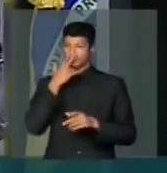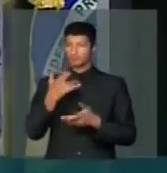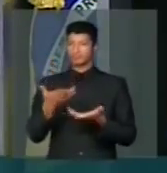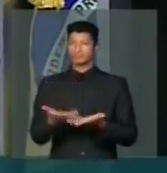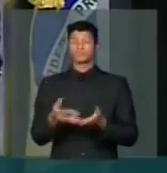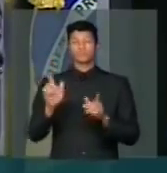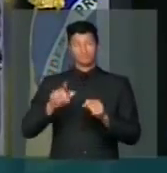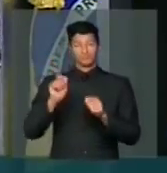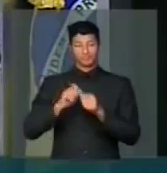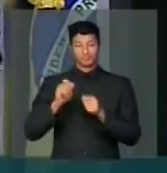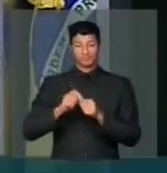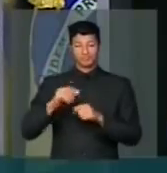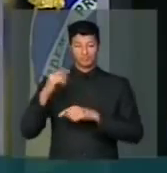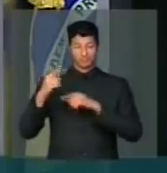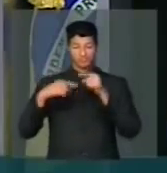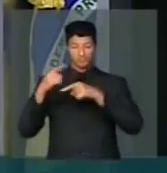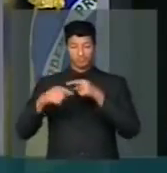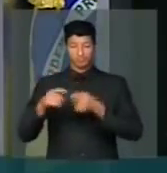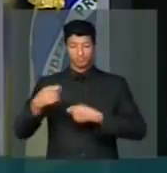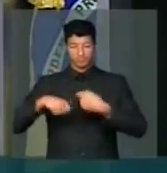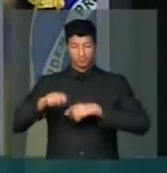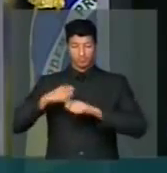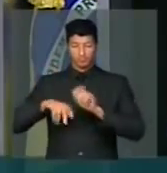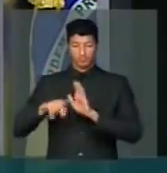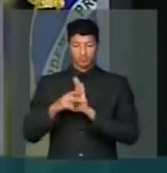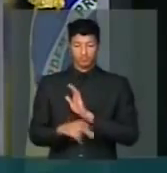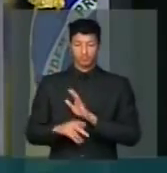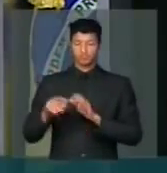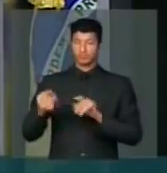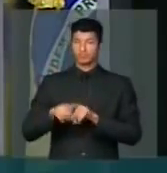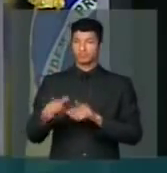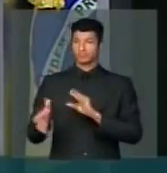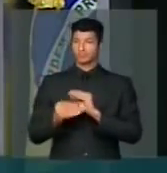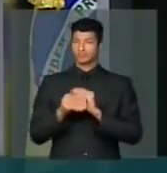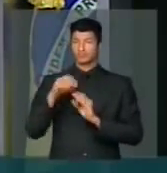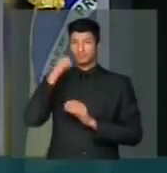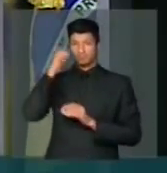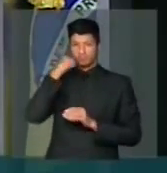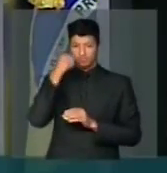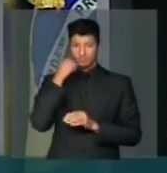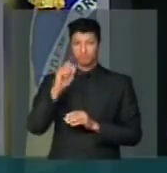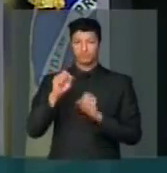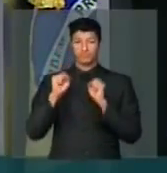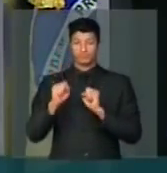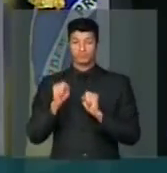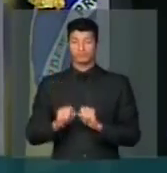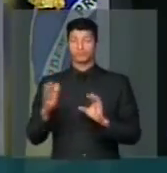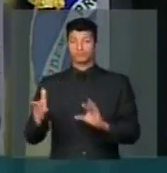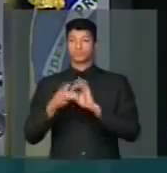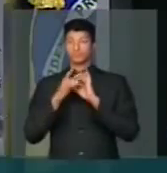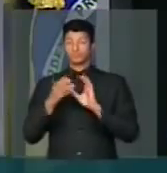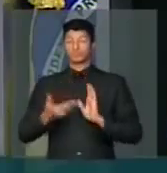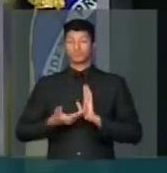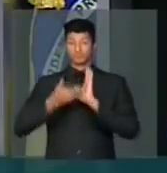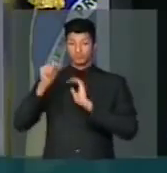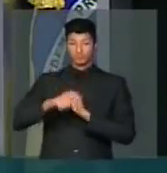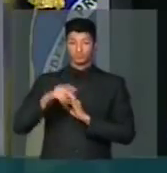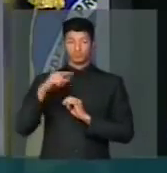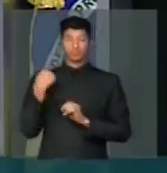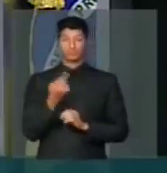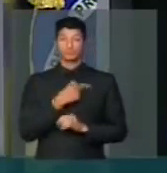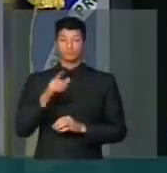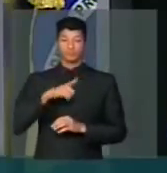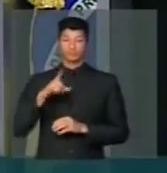consideração, é fazer um processo de negociação em torno das emendas do Senado, que podem conciliar essa casa para que